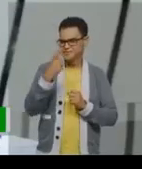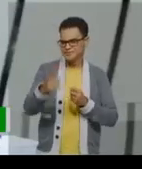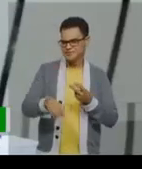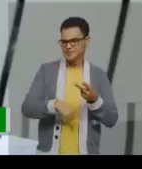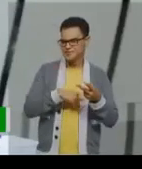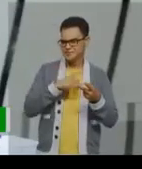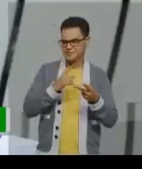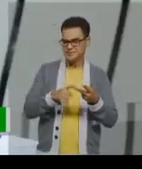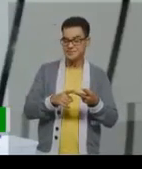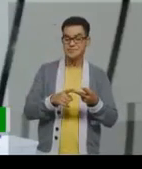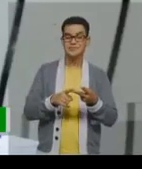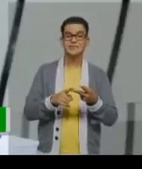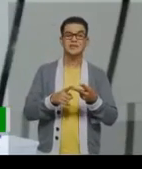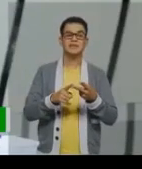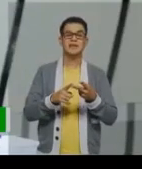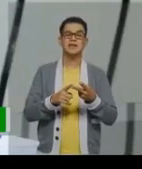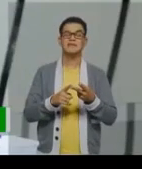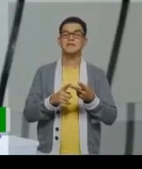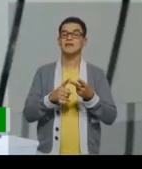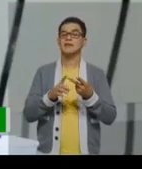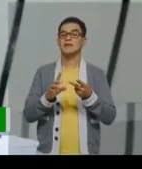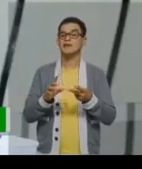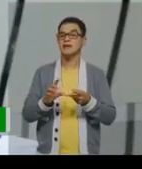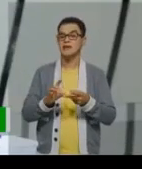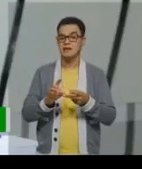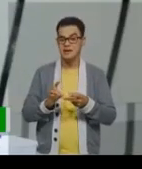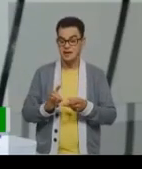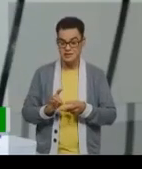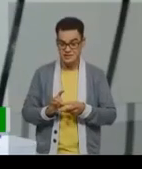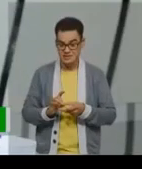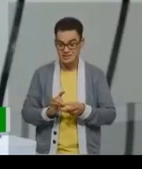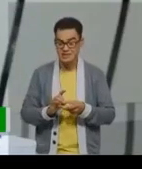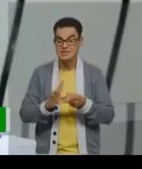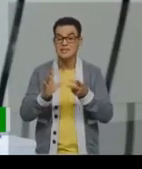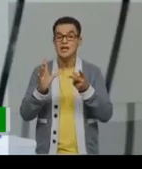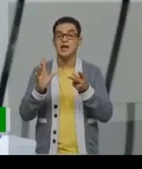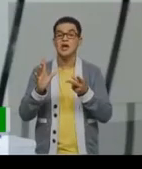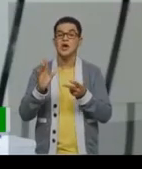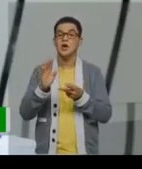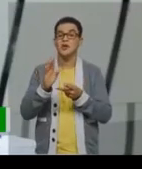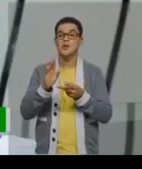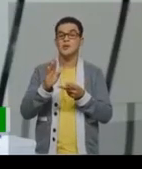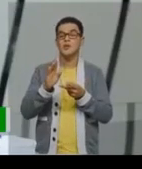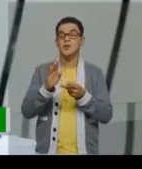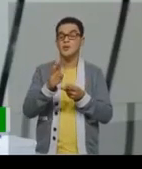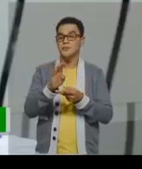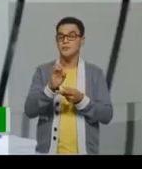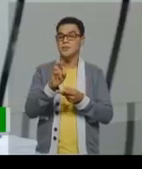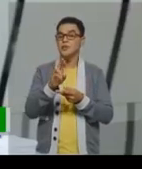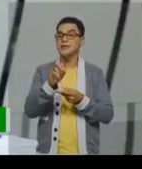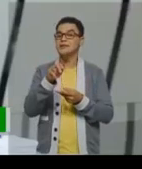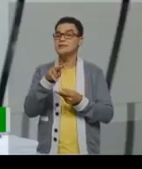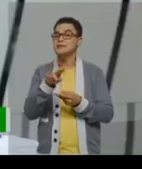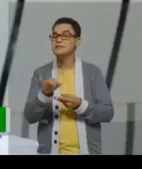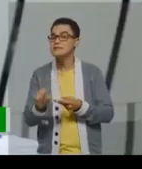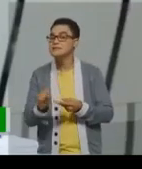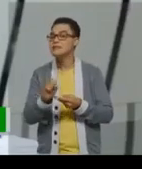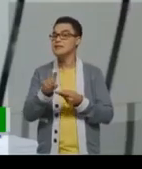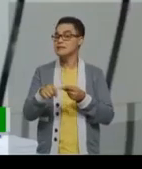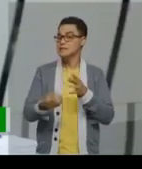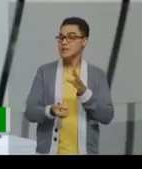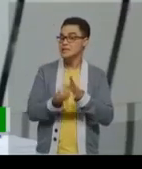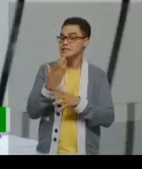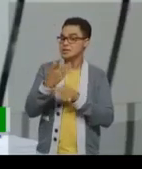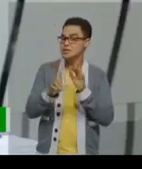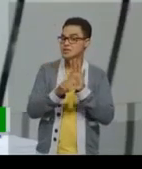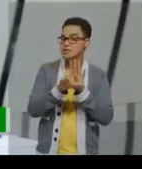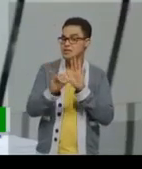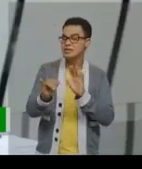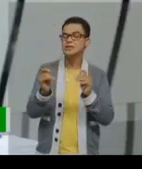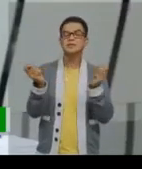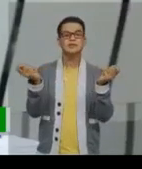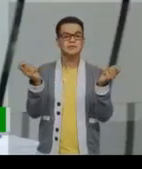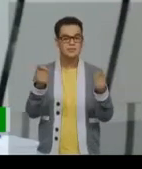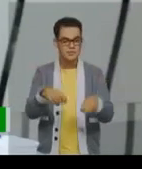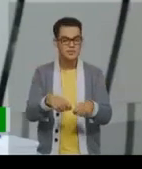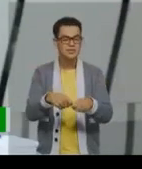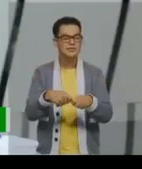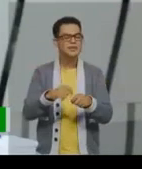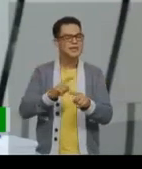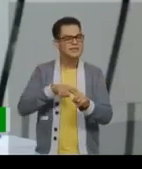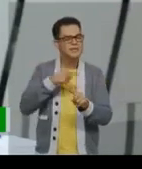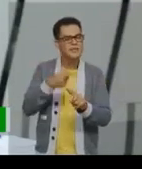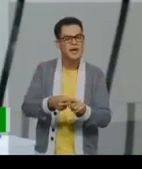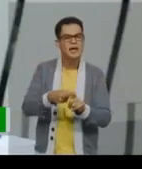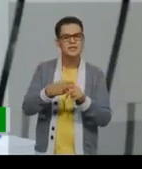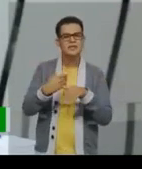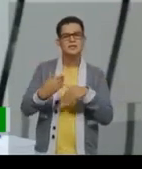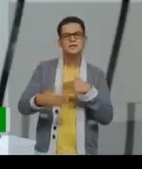pela ascensão da burguesia na Inglaterra, pelo desenvolvimento de leis também que possibilitavam aí mais desenvolvimento